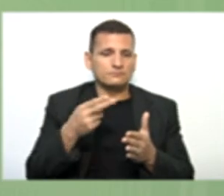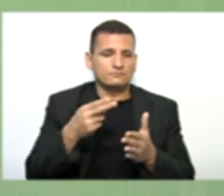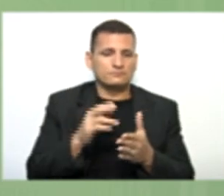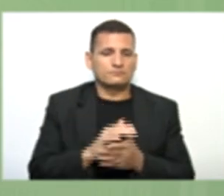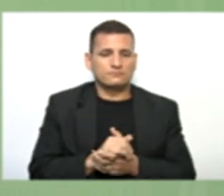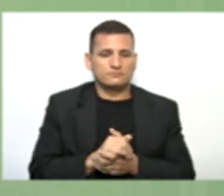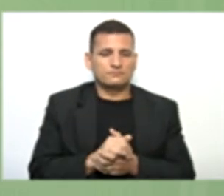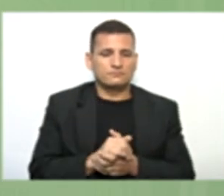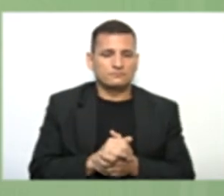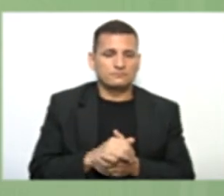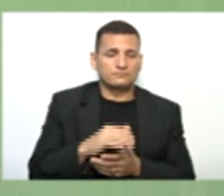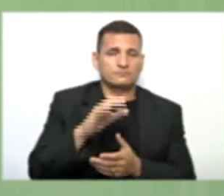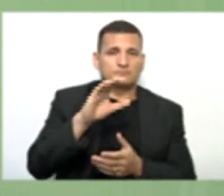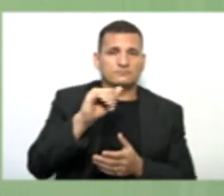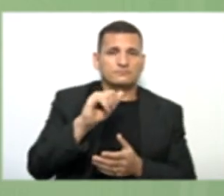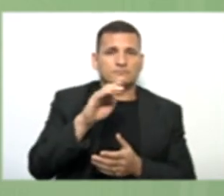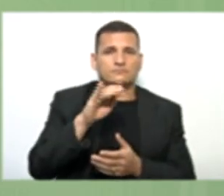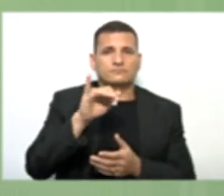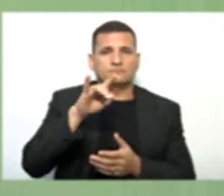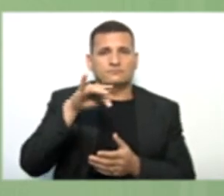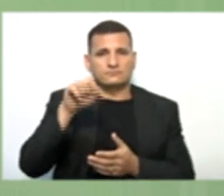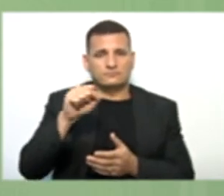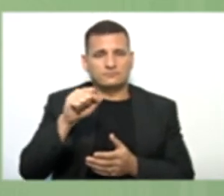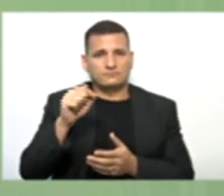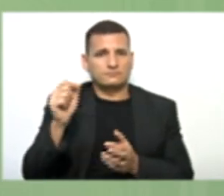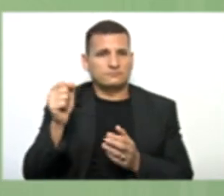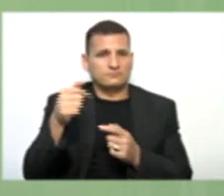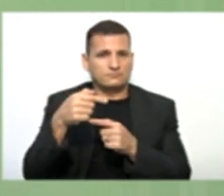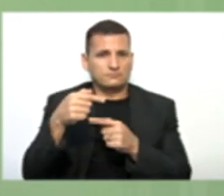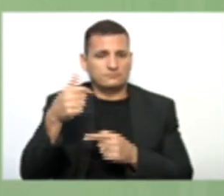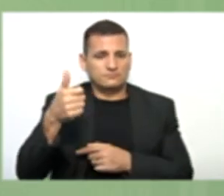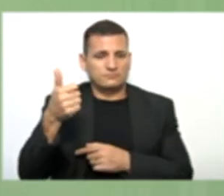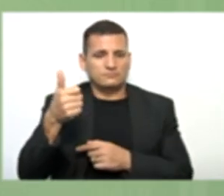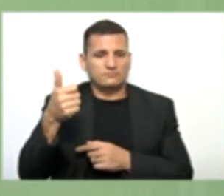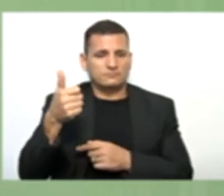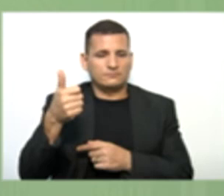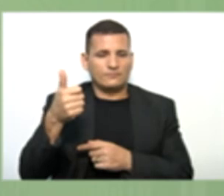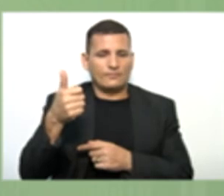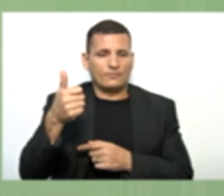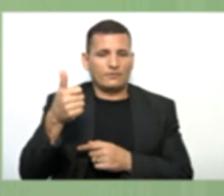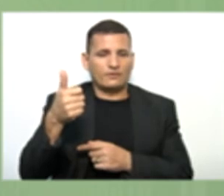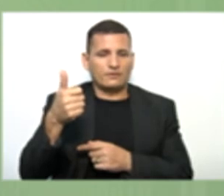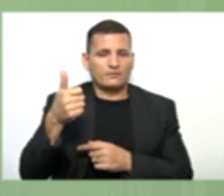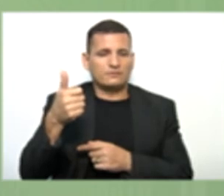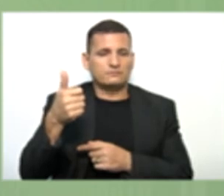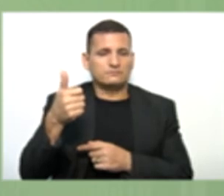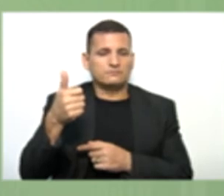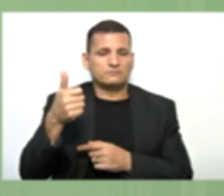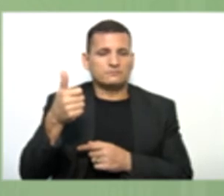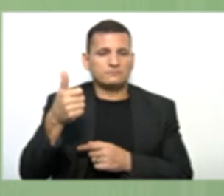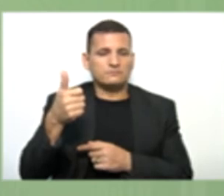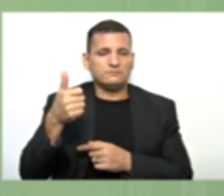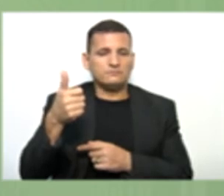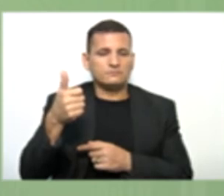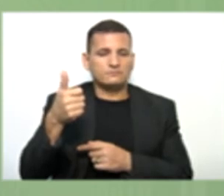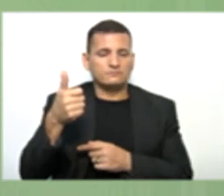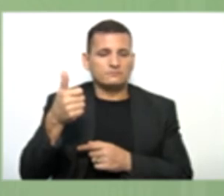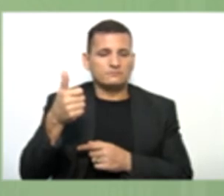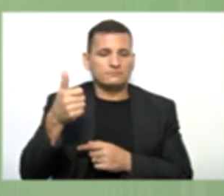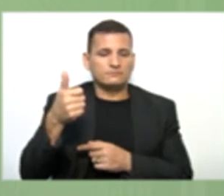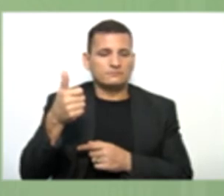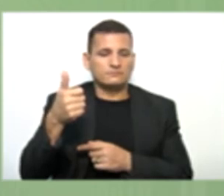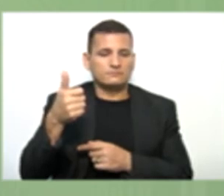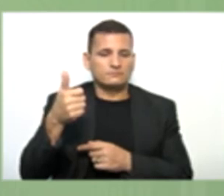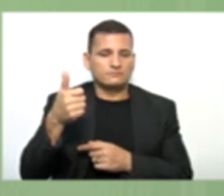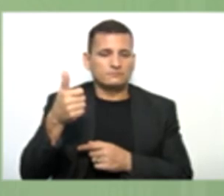que cabides é igual a 1, justamente porque, lembra que o while, ele só é um laço enquanto uma